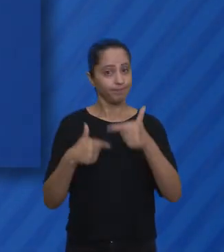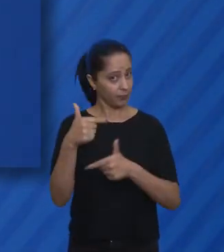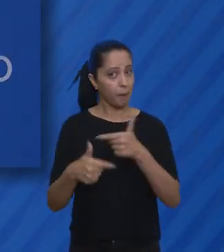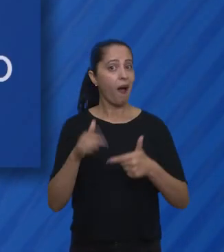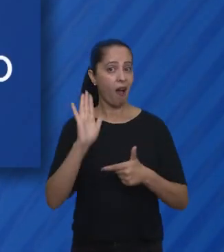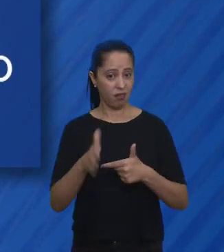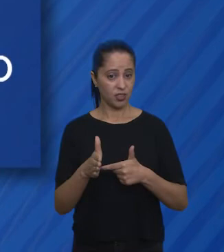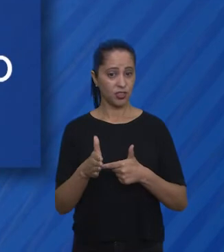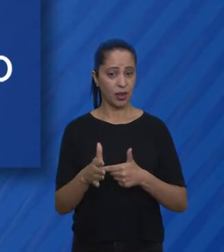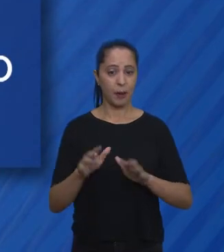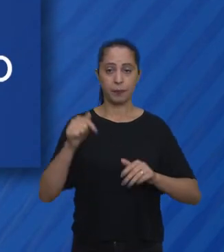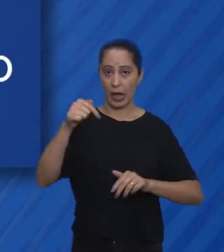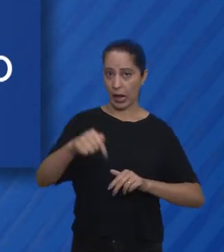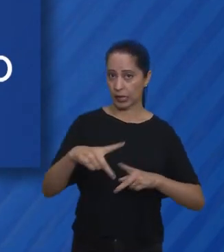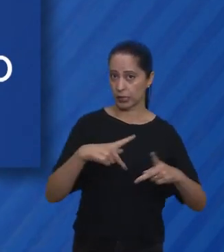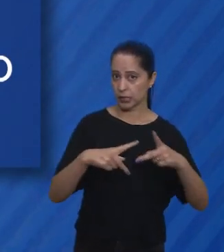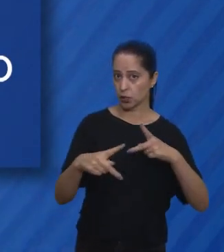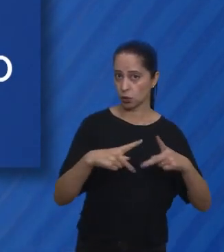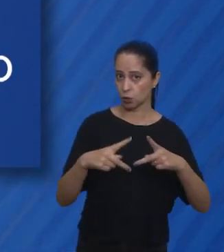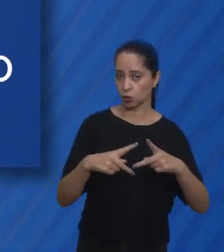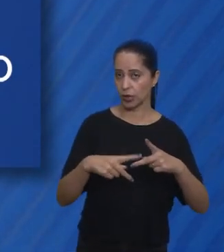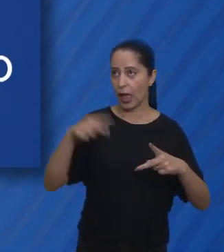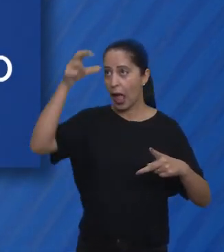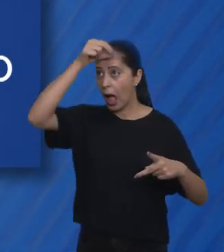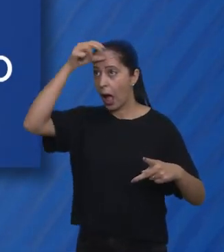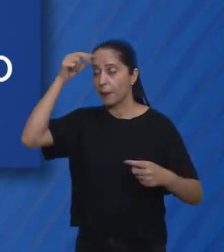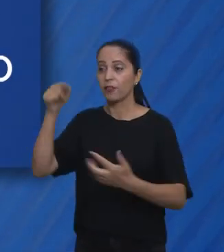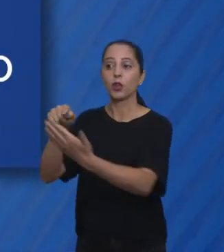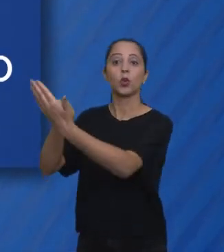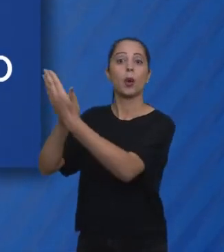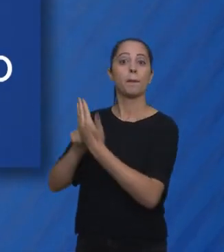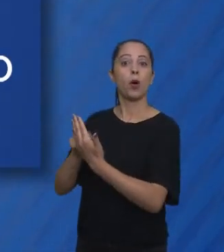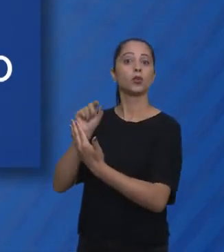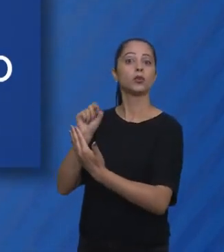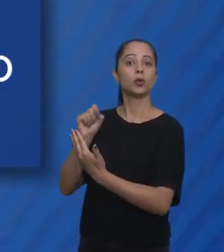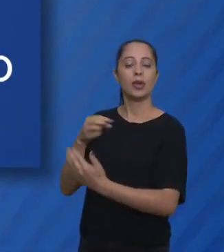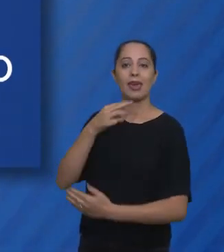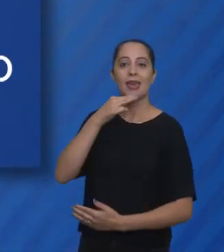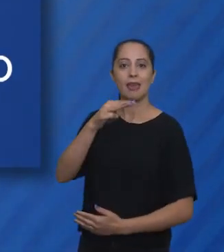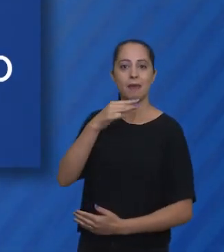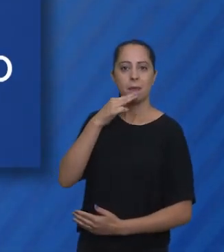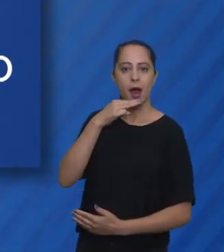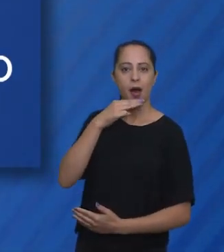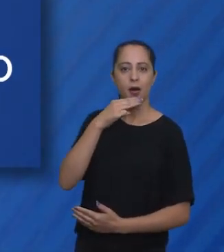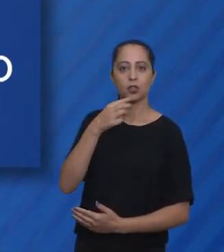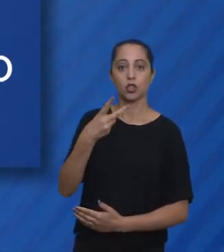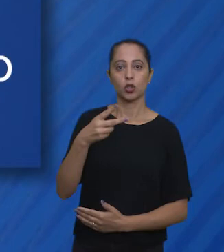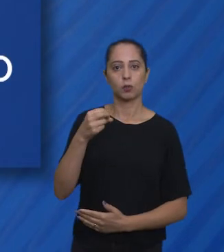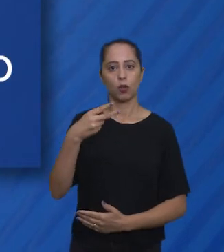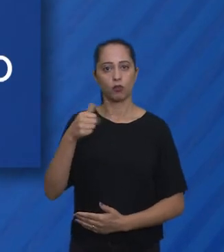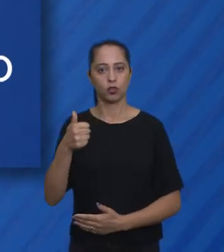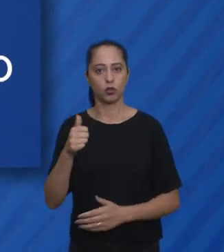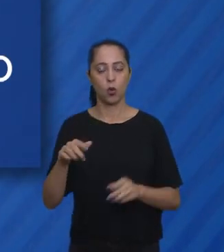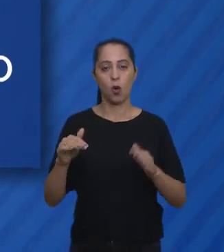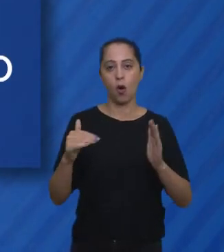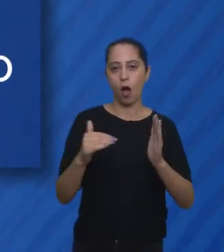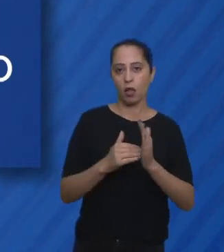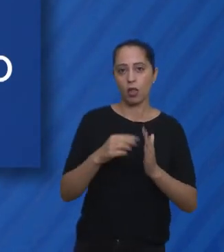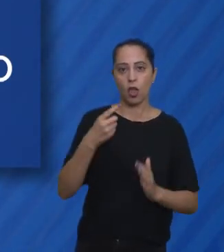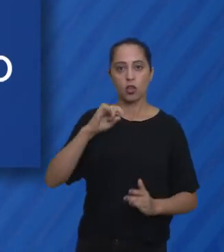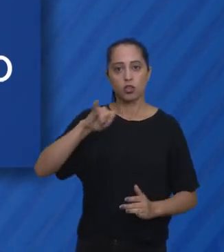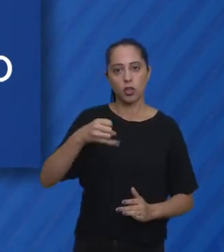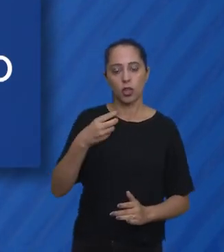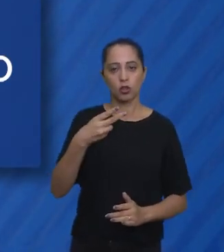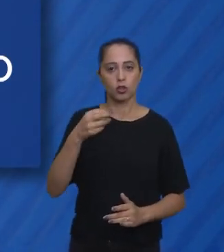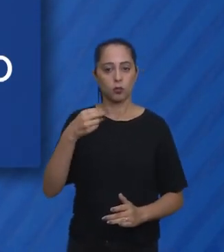no país. Em São José, dados da Prefeitura registram que de março de 2021 a janeiro de